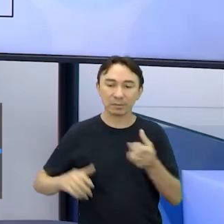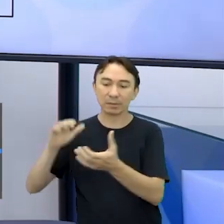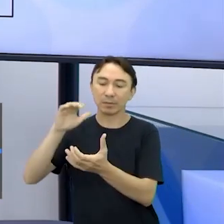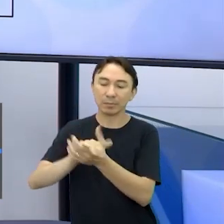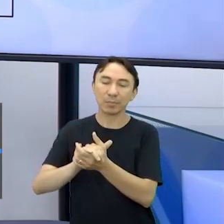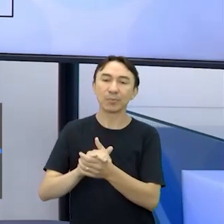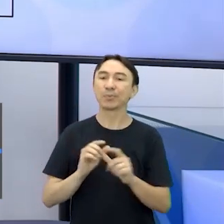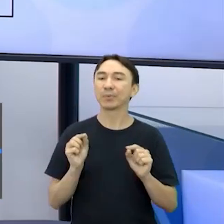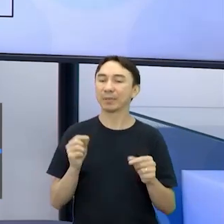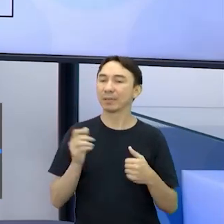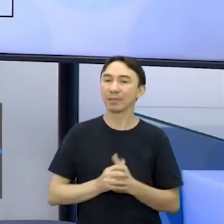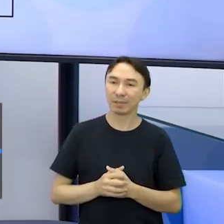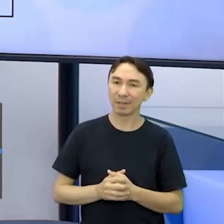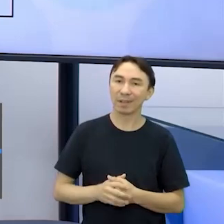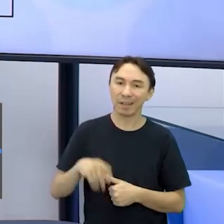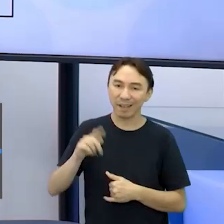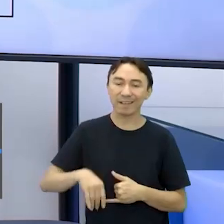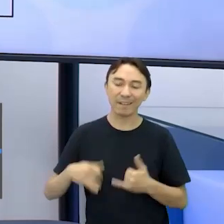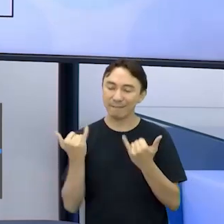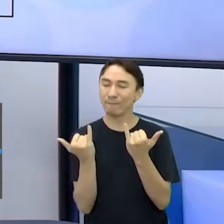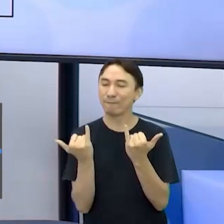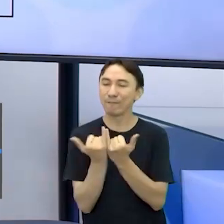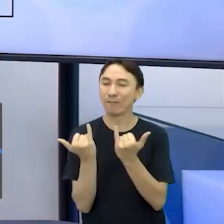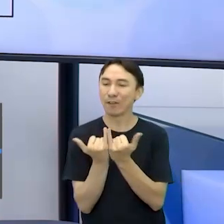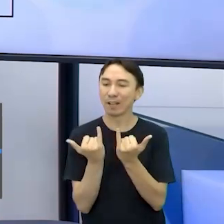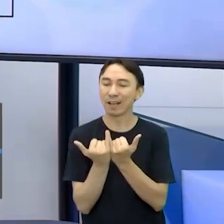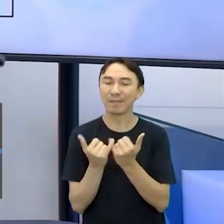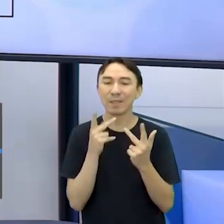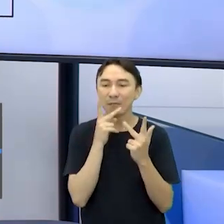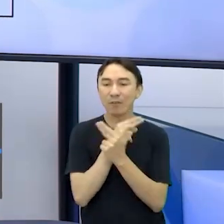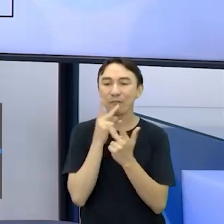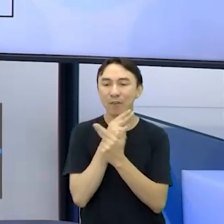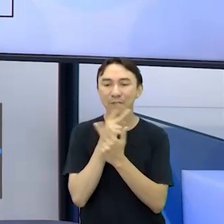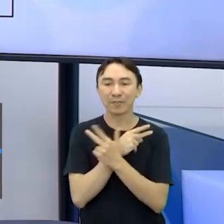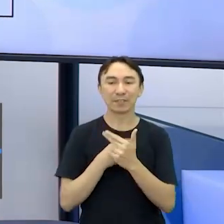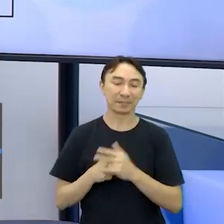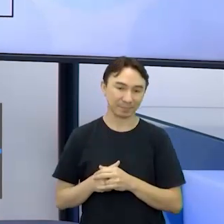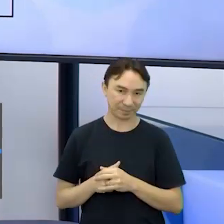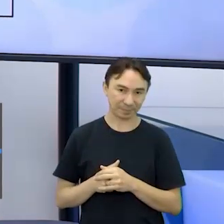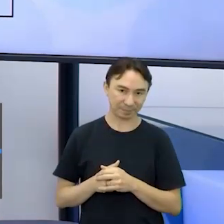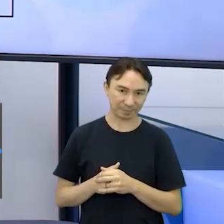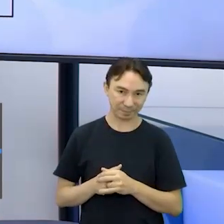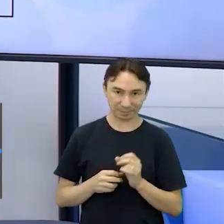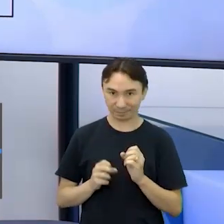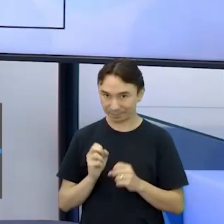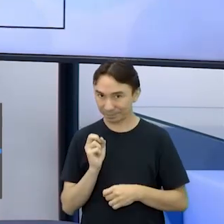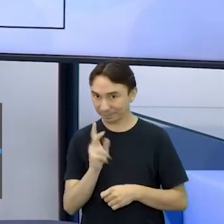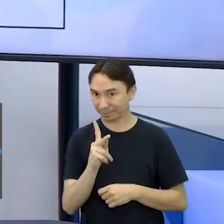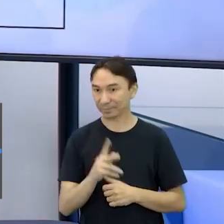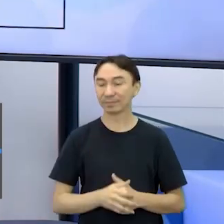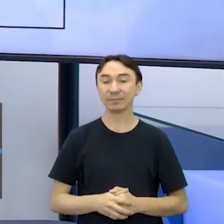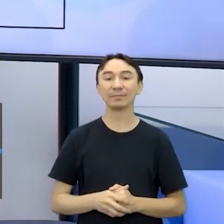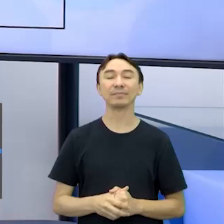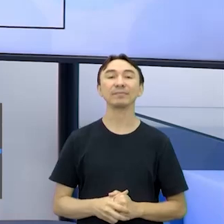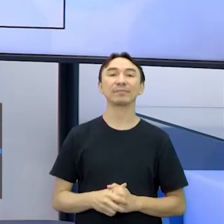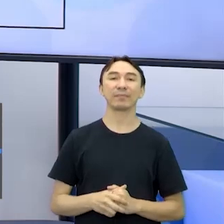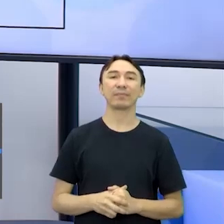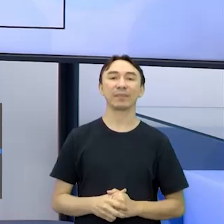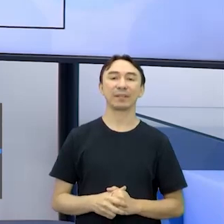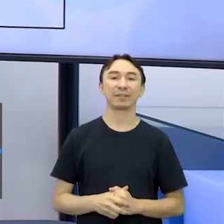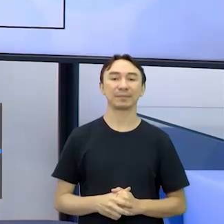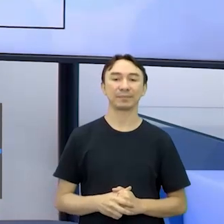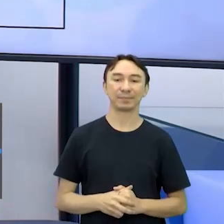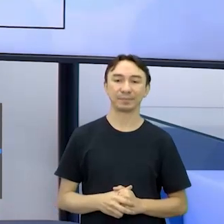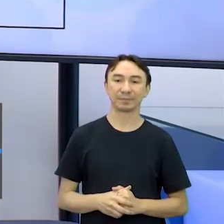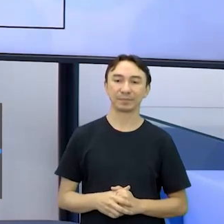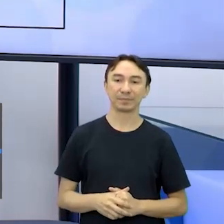o playboy tal. Então, o tabloide, eles tratam desse tipo de informação, tá bom? A